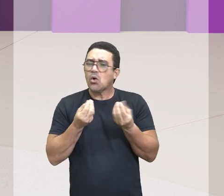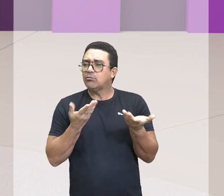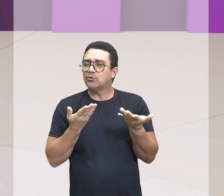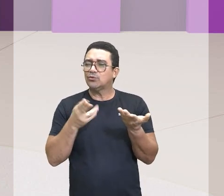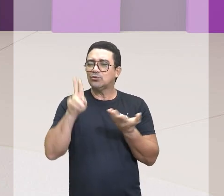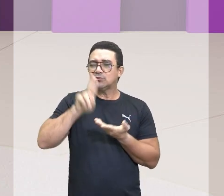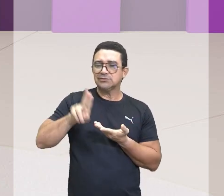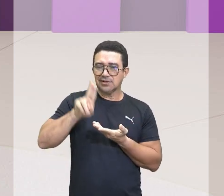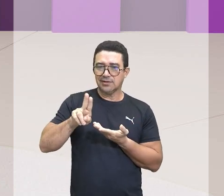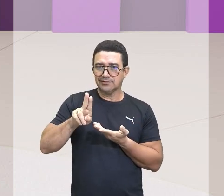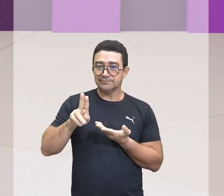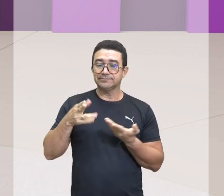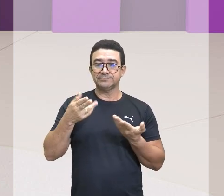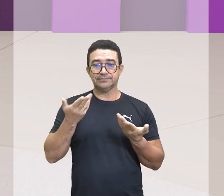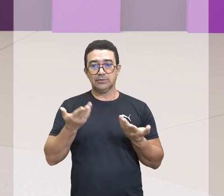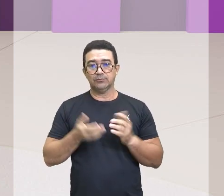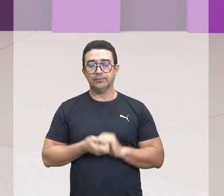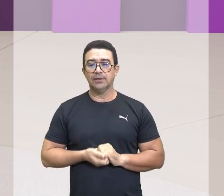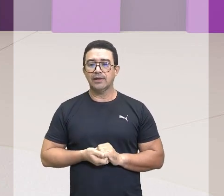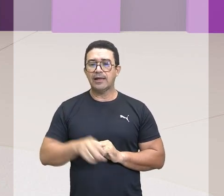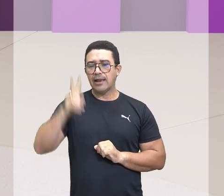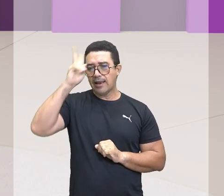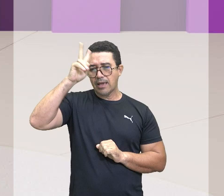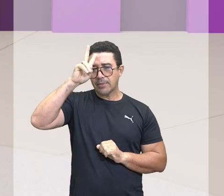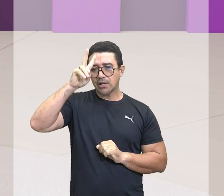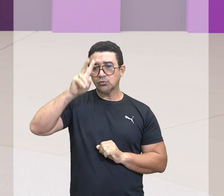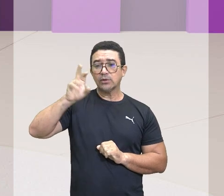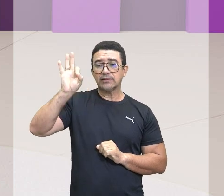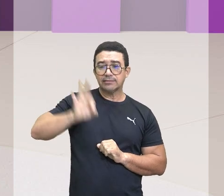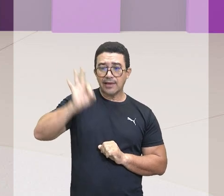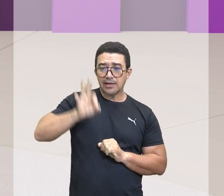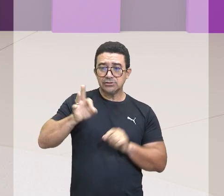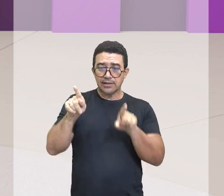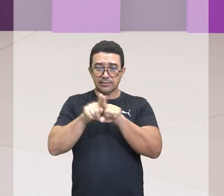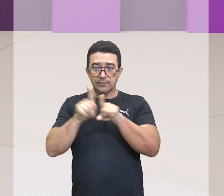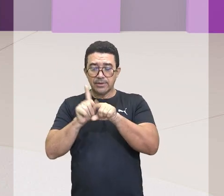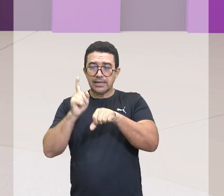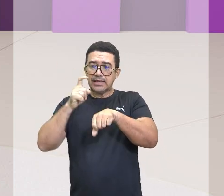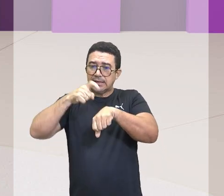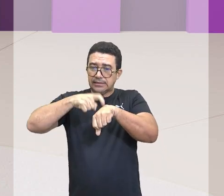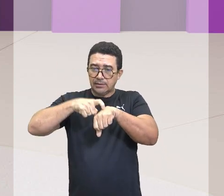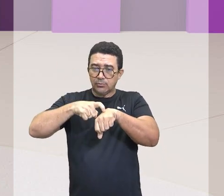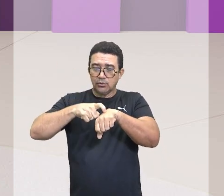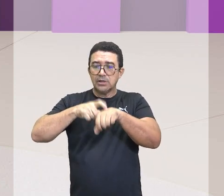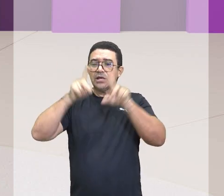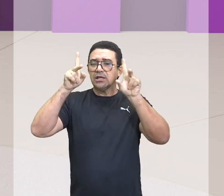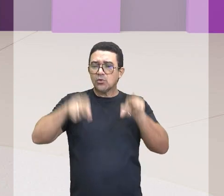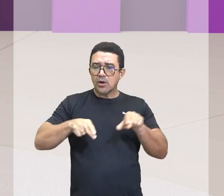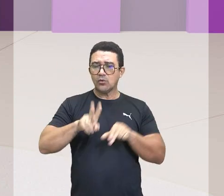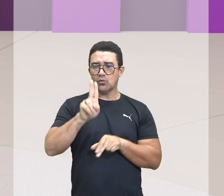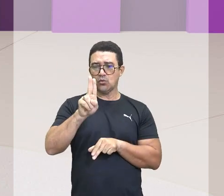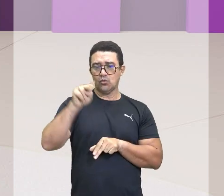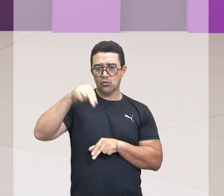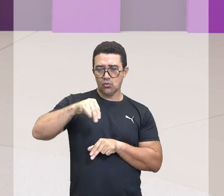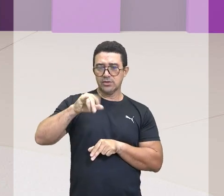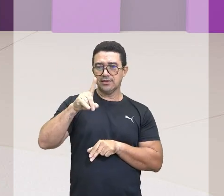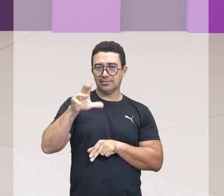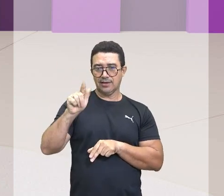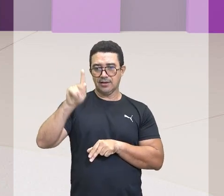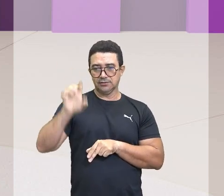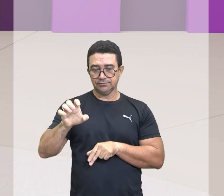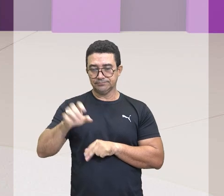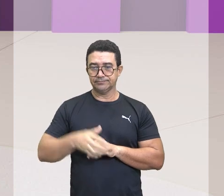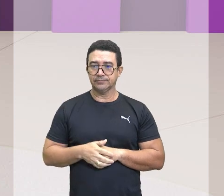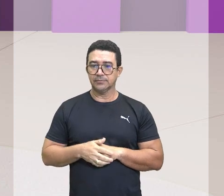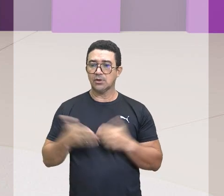isso? Lembrando que taxa e tempo tem que estar na mesma unidade. Por isso, nós trouxemos aí uma